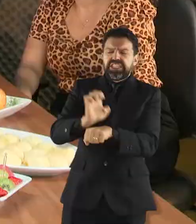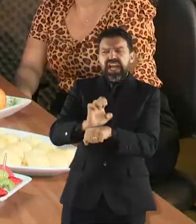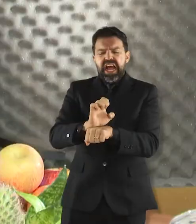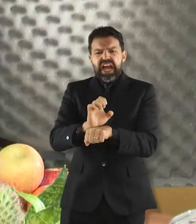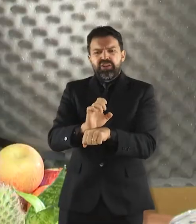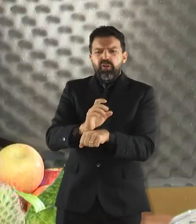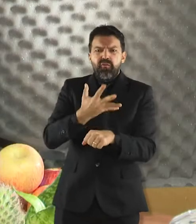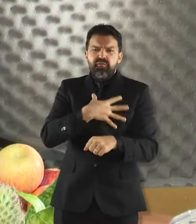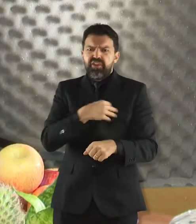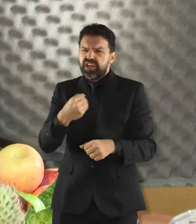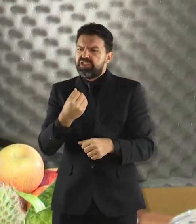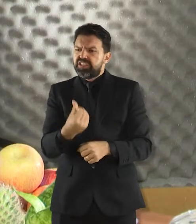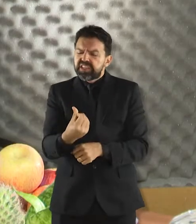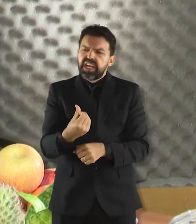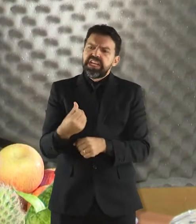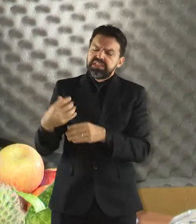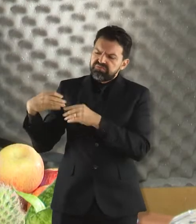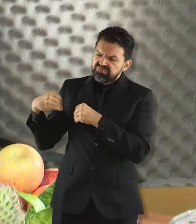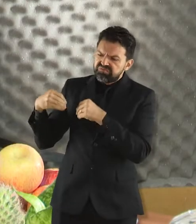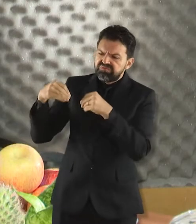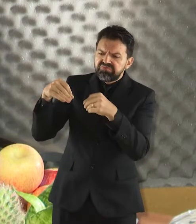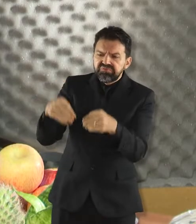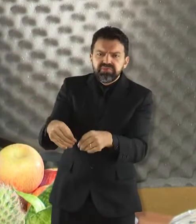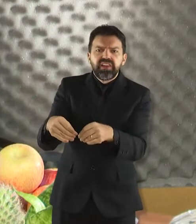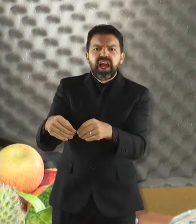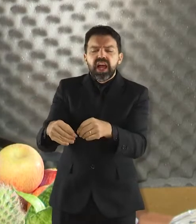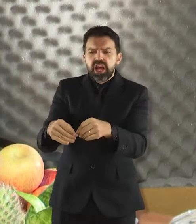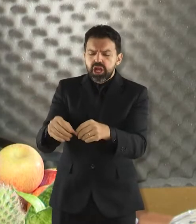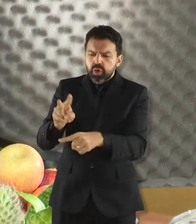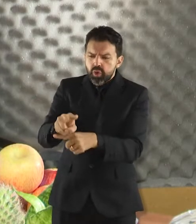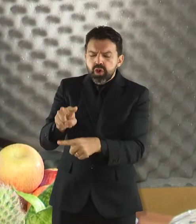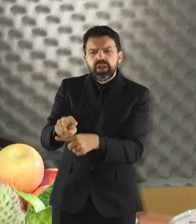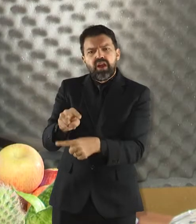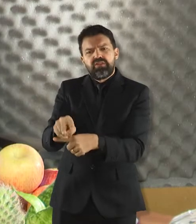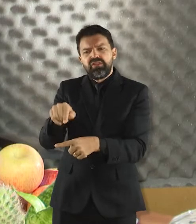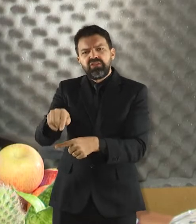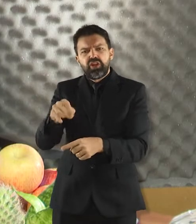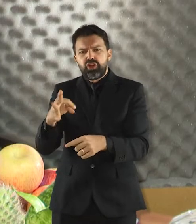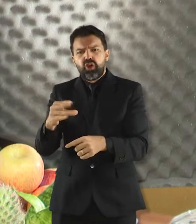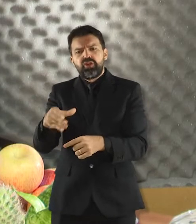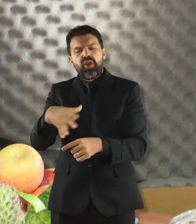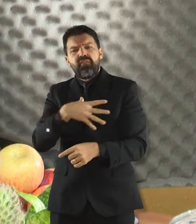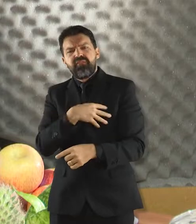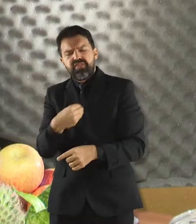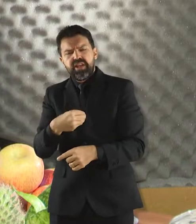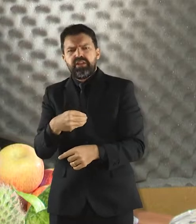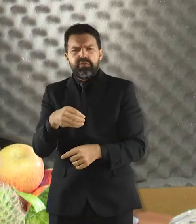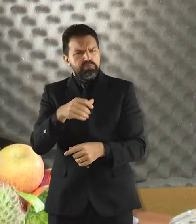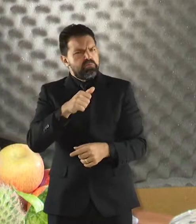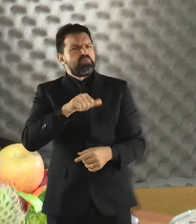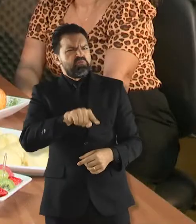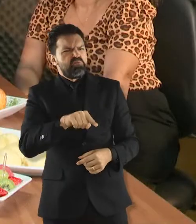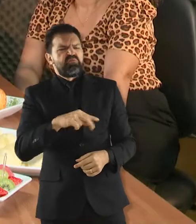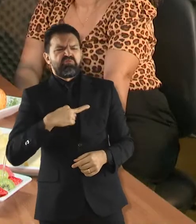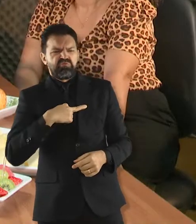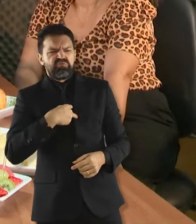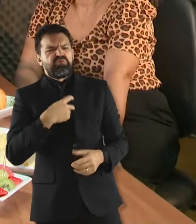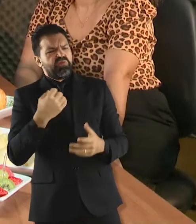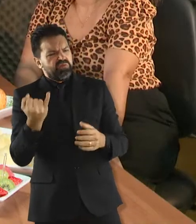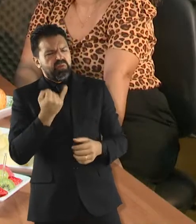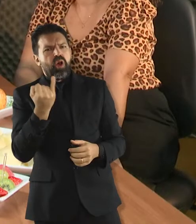debaixo do braço e conseguir criar todo mundo, né? Nesse sentido ela é muito resiliente, porque eu nunca vi minha mãe